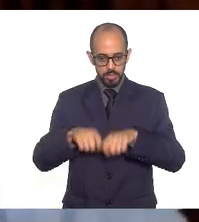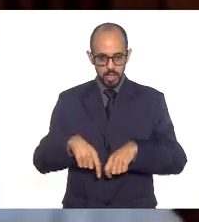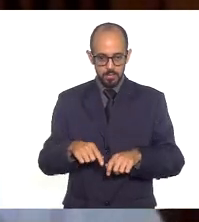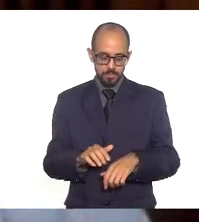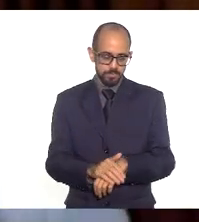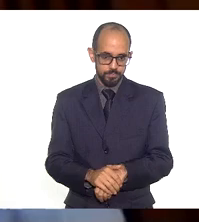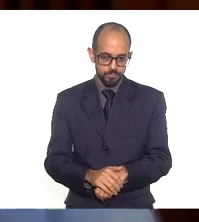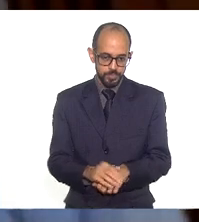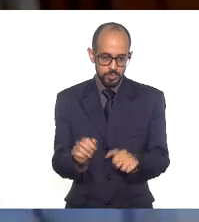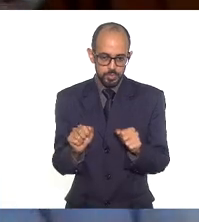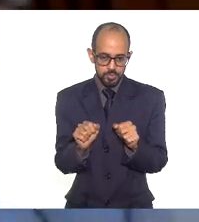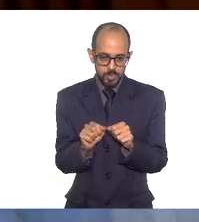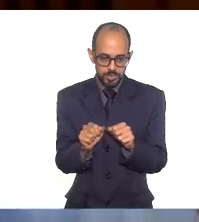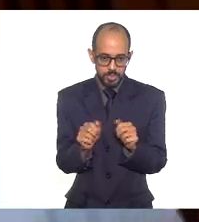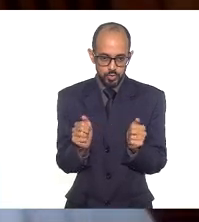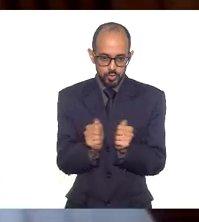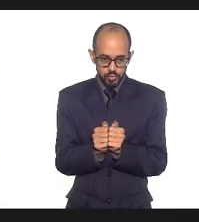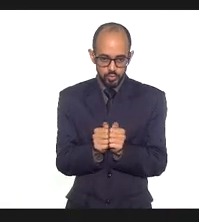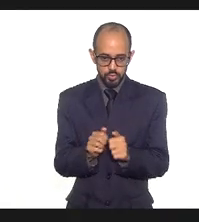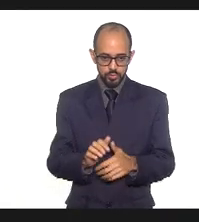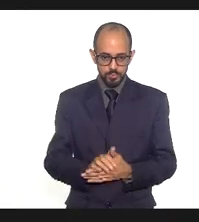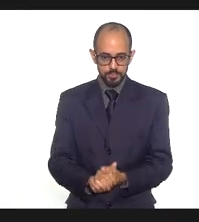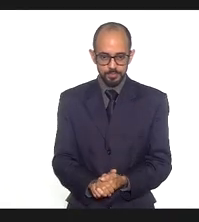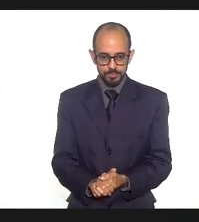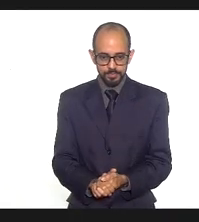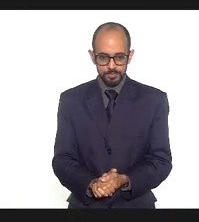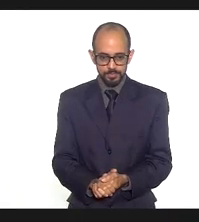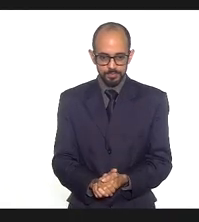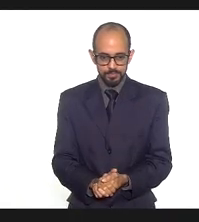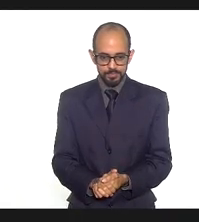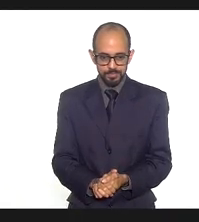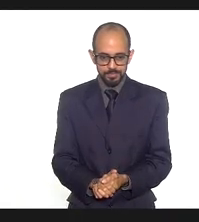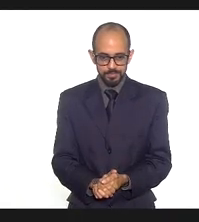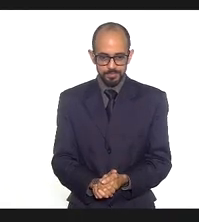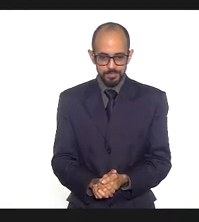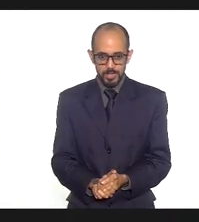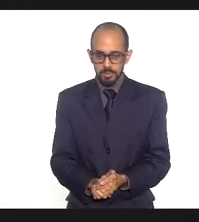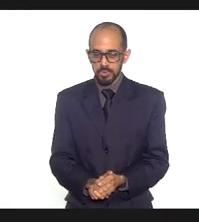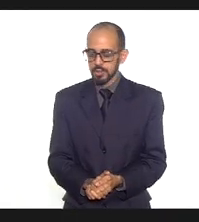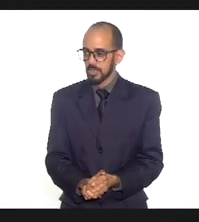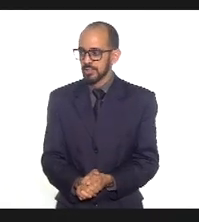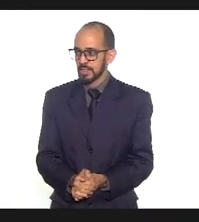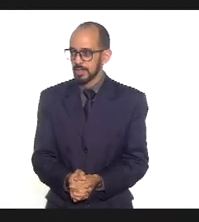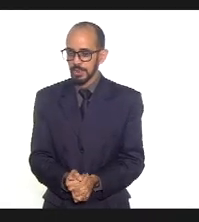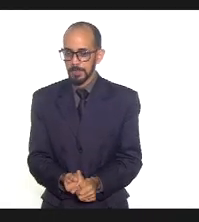podemos fazer juntos. Vamos Estarei lá ao seu lado. Valeu, meu amigo.